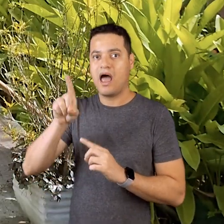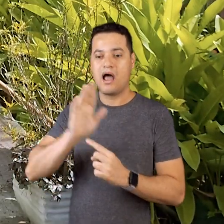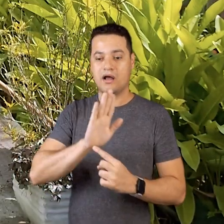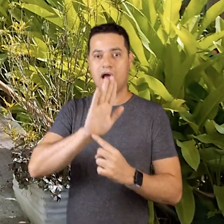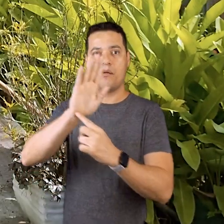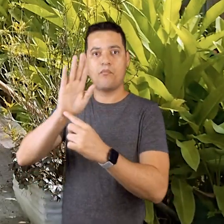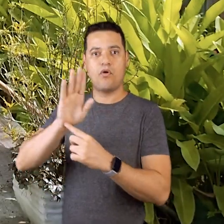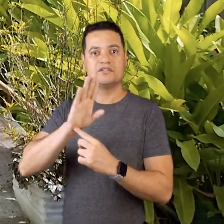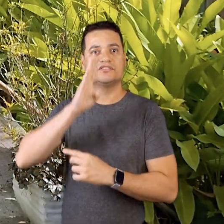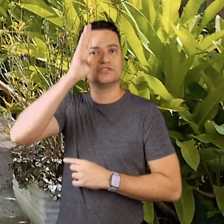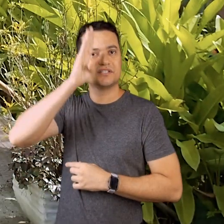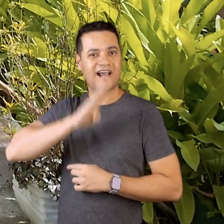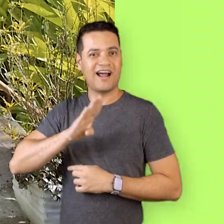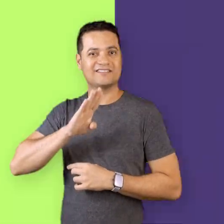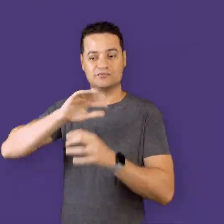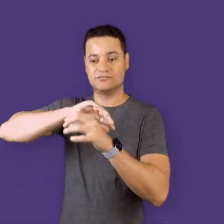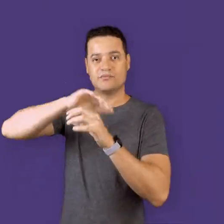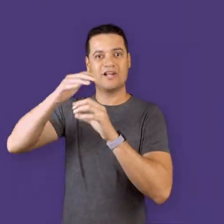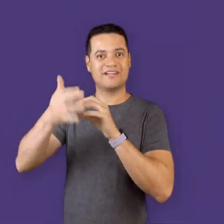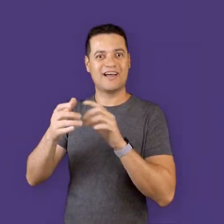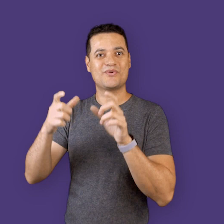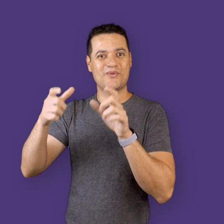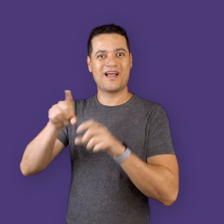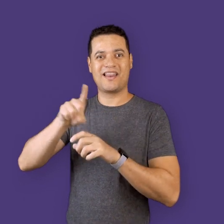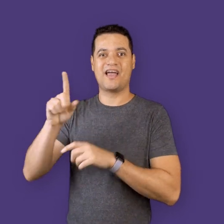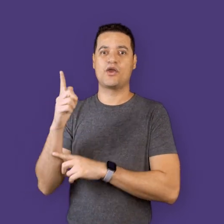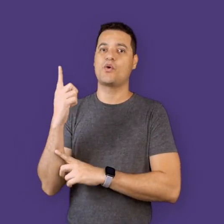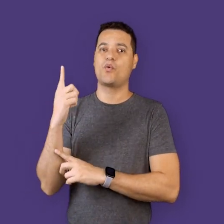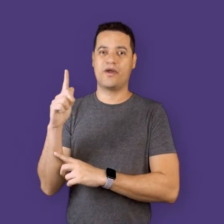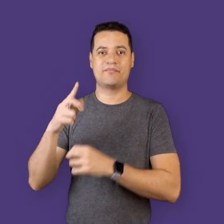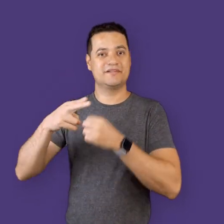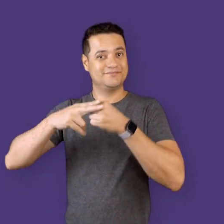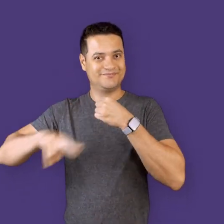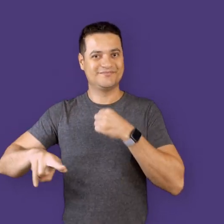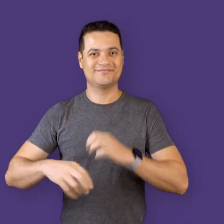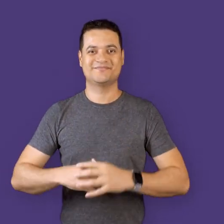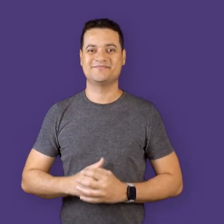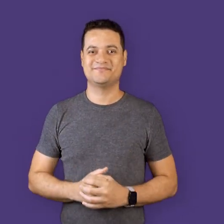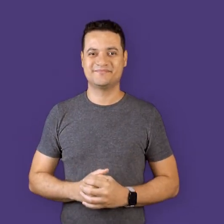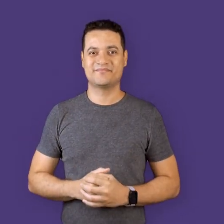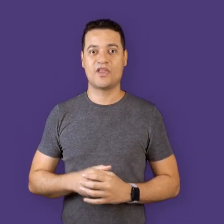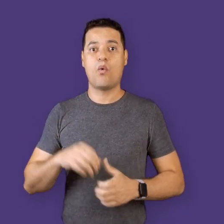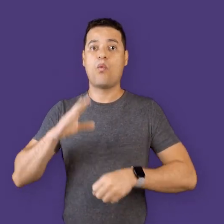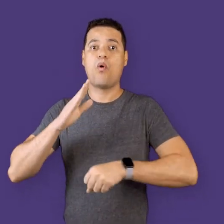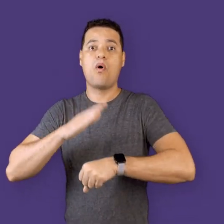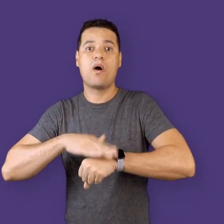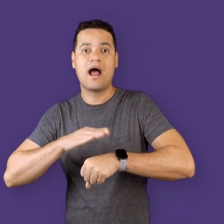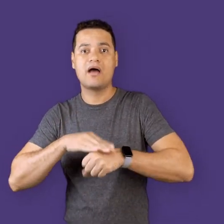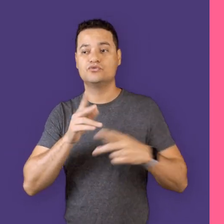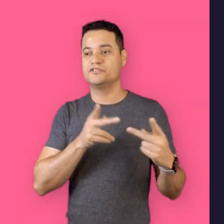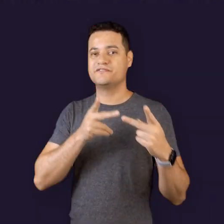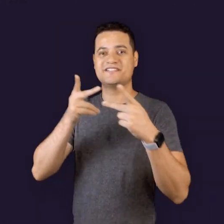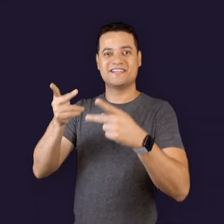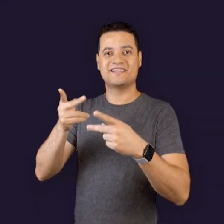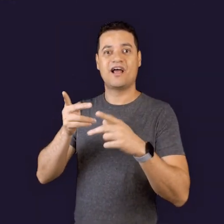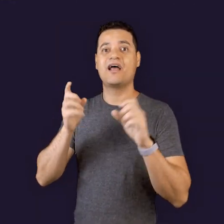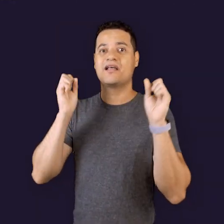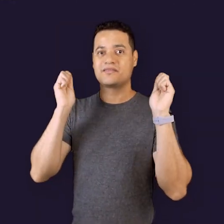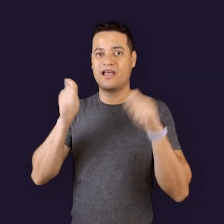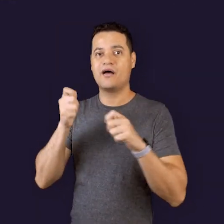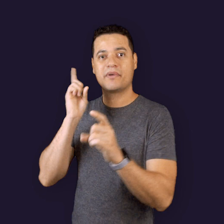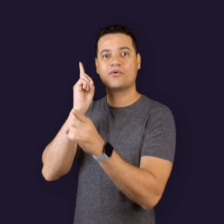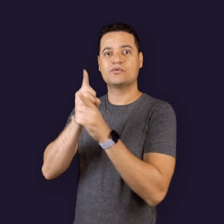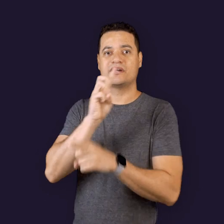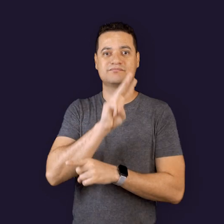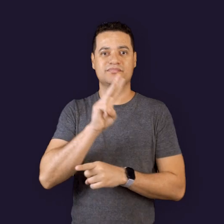são exibidas gratuitamente no Saguão do Planetário de Vitória, localizado no campus de Goiabeiras. E os horários de visitação você encontra